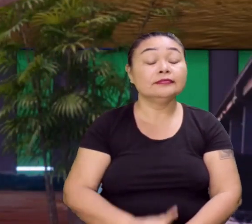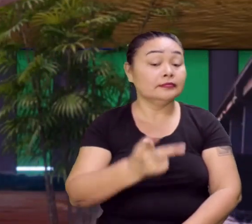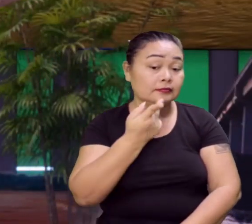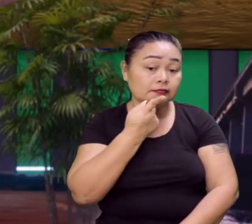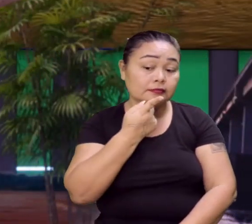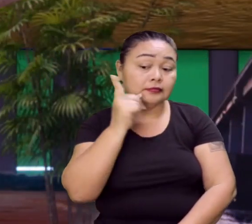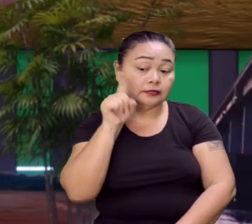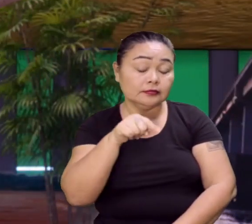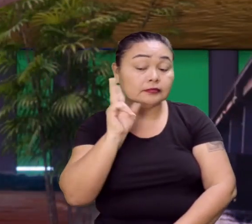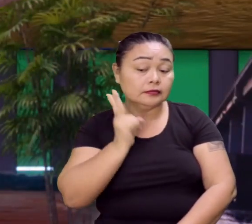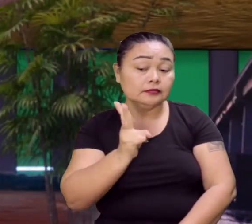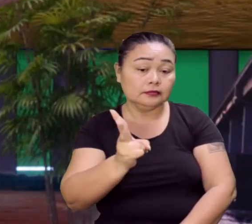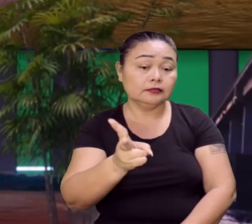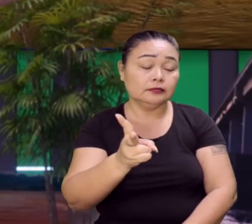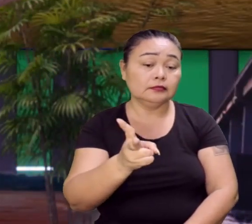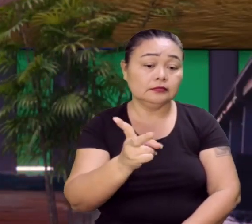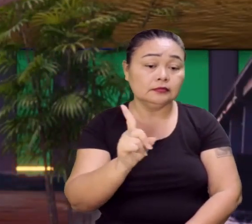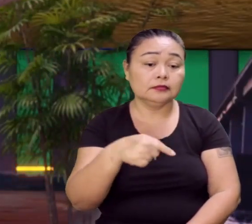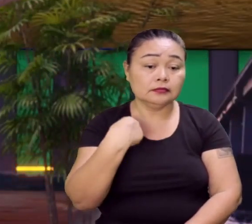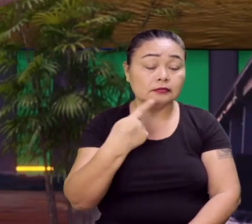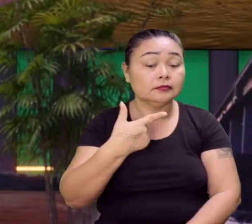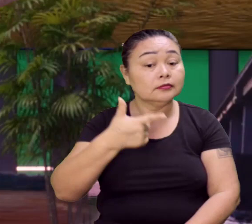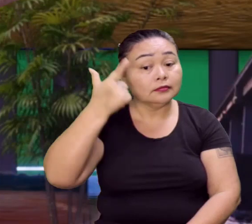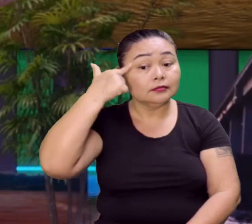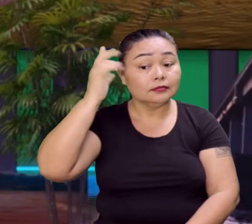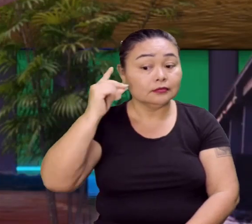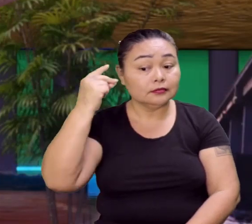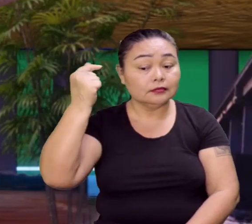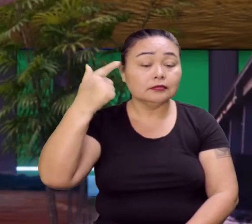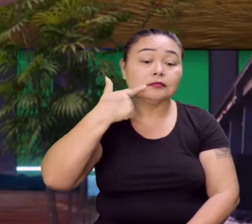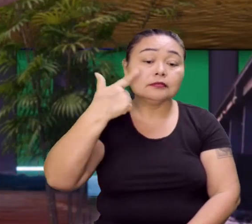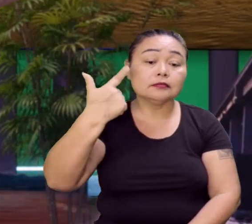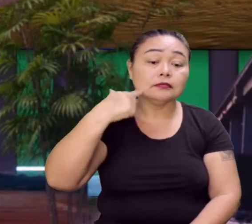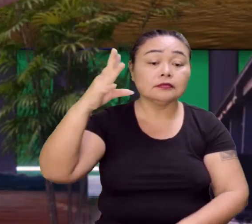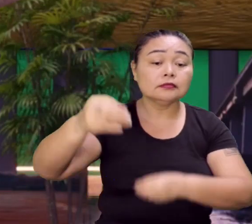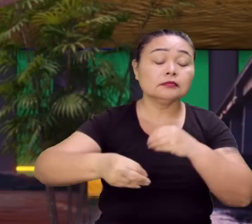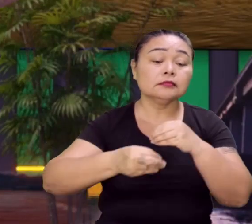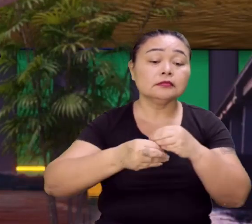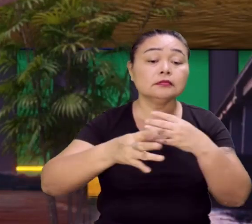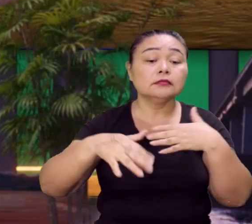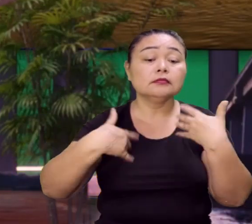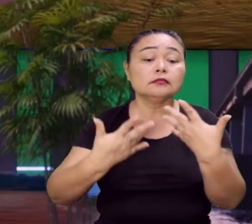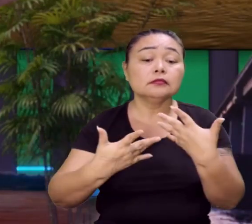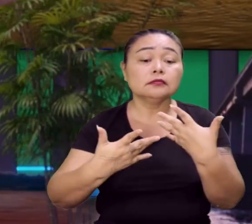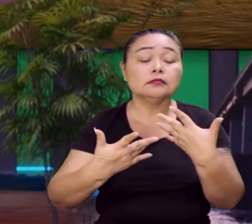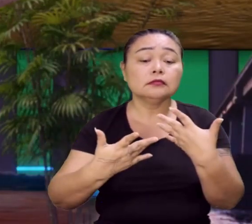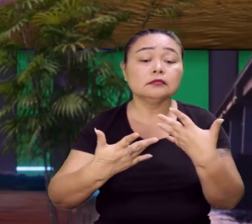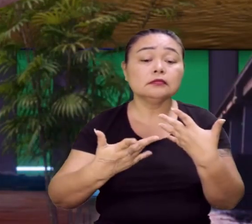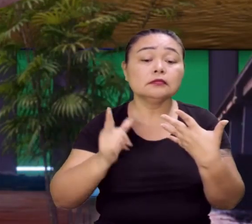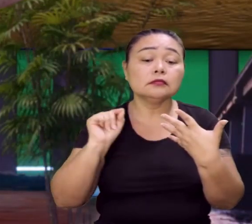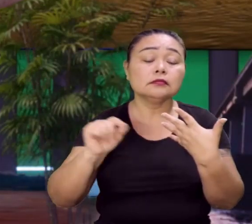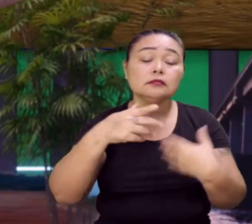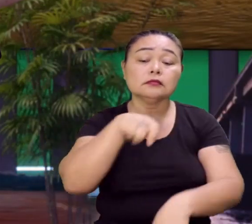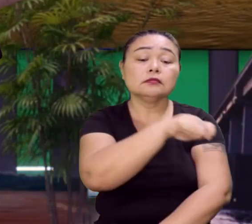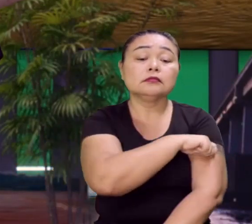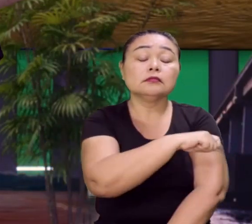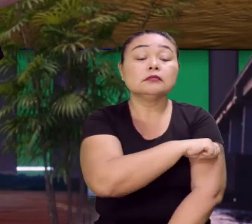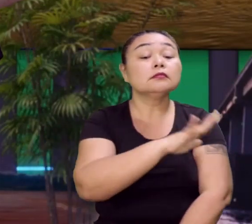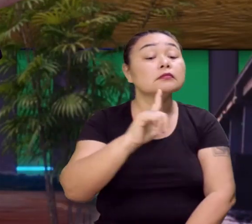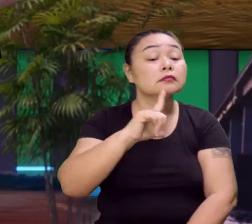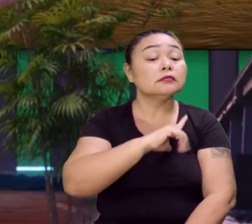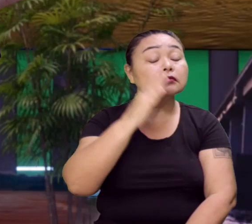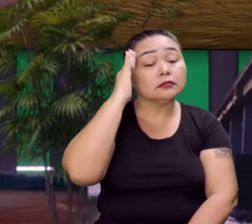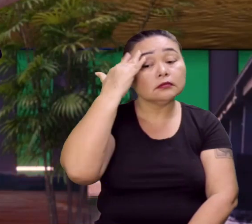foi, é e sempre será. Exatamente. Foi aí que deu um estalo na tua mente para te fazer a observação, né? Sim, claro. Então, o que o aluno tem que entender